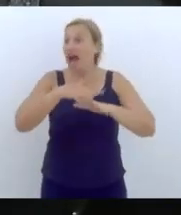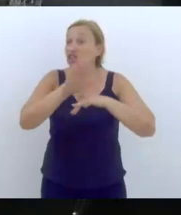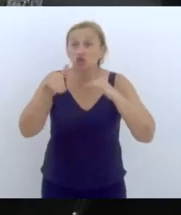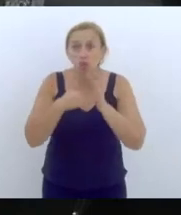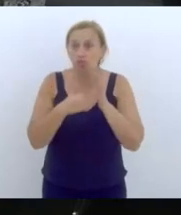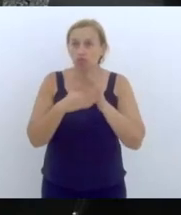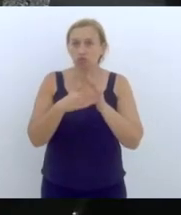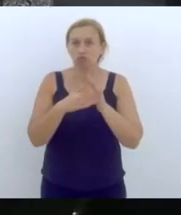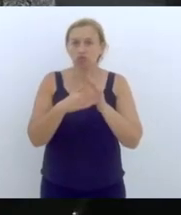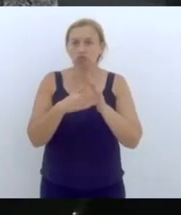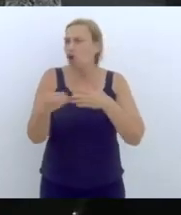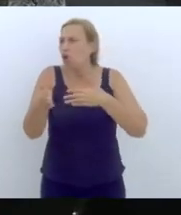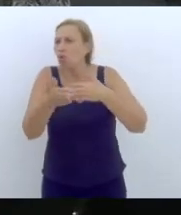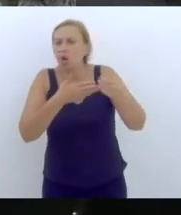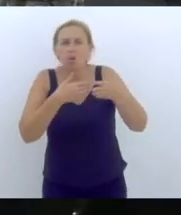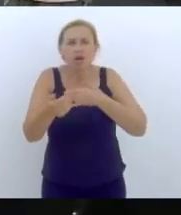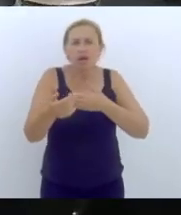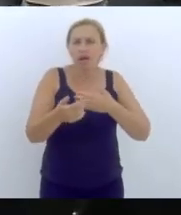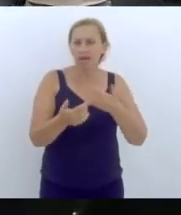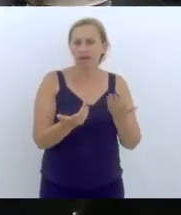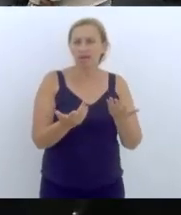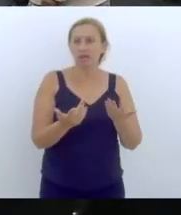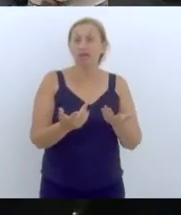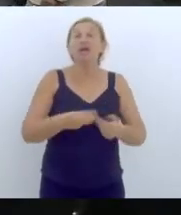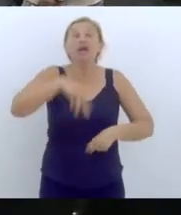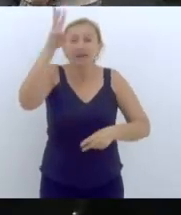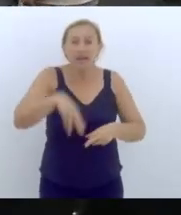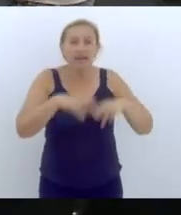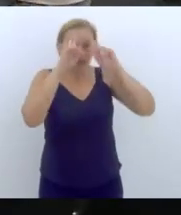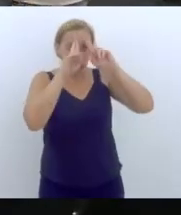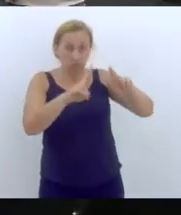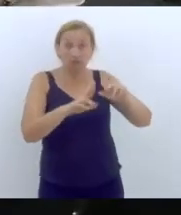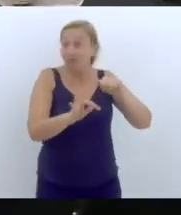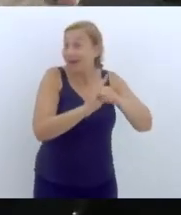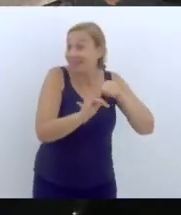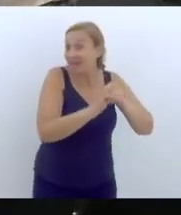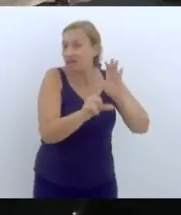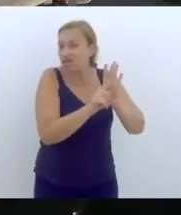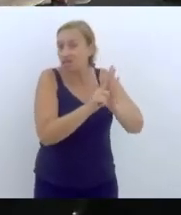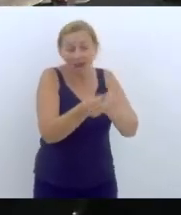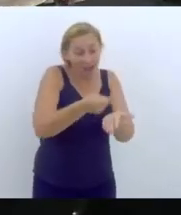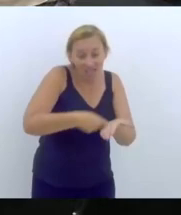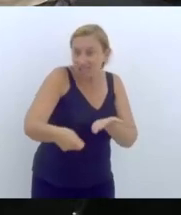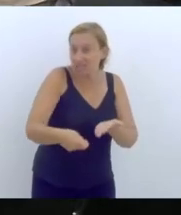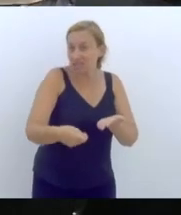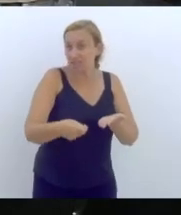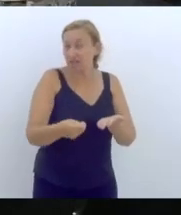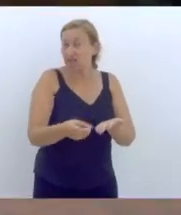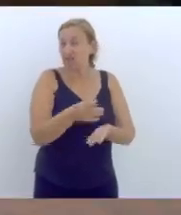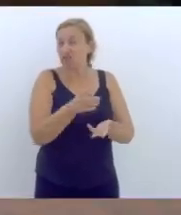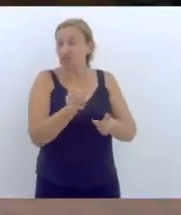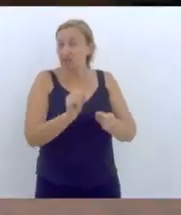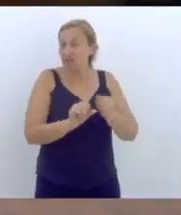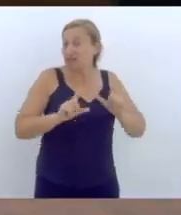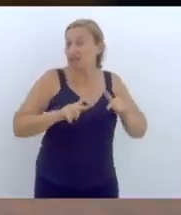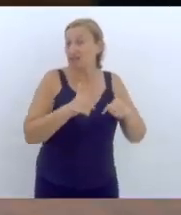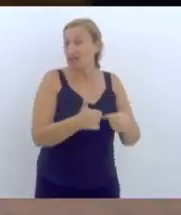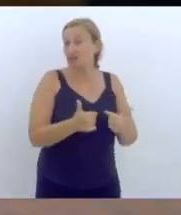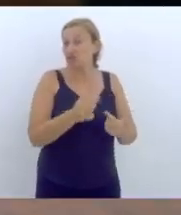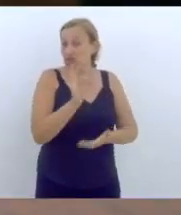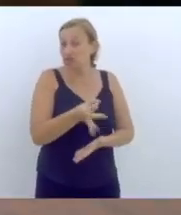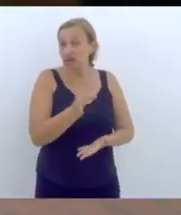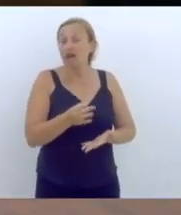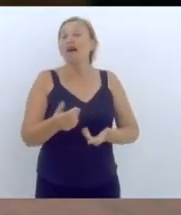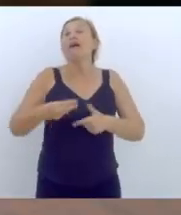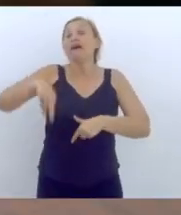todos. Quem quer respeito à técnica legislativa, eu peço que assine para que a gente faça o procedimento correto. Quem tem problema com